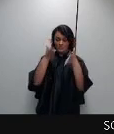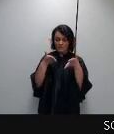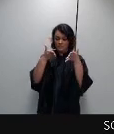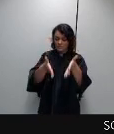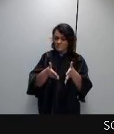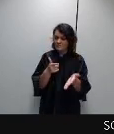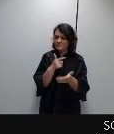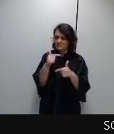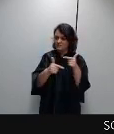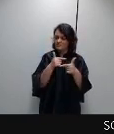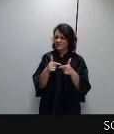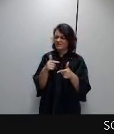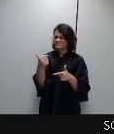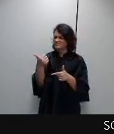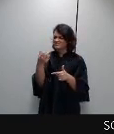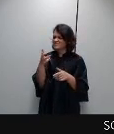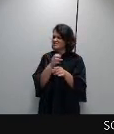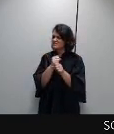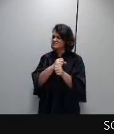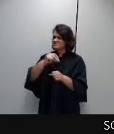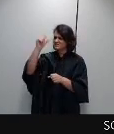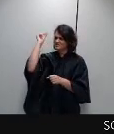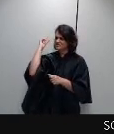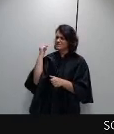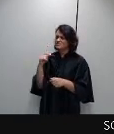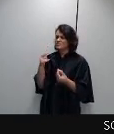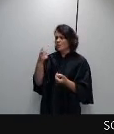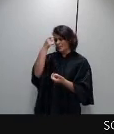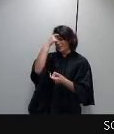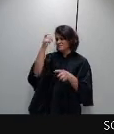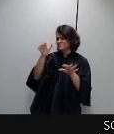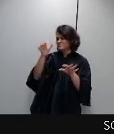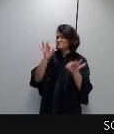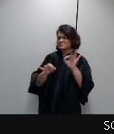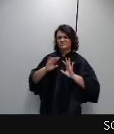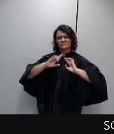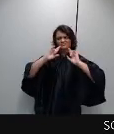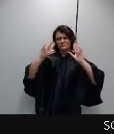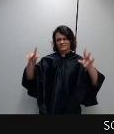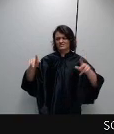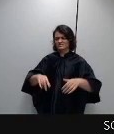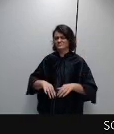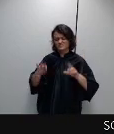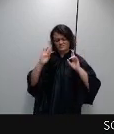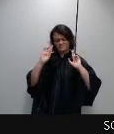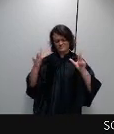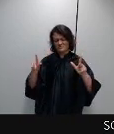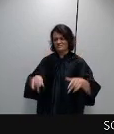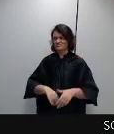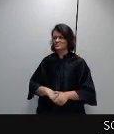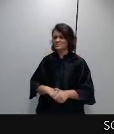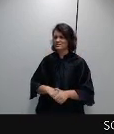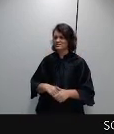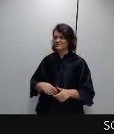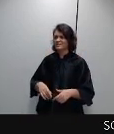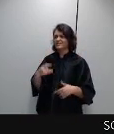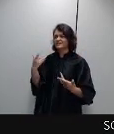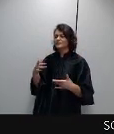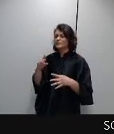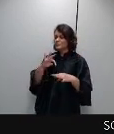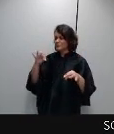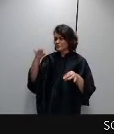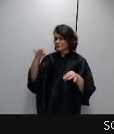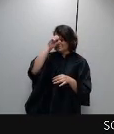o pensamento jurídico era completamente diferente Piauí se deu o príncipe reproduzir as condições de passar poder